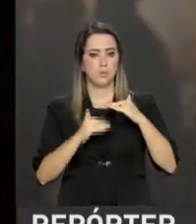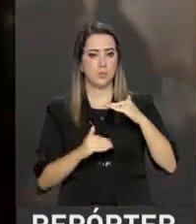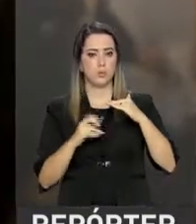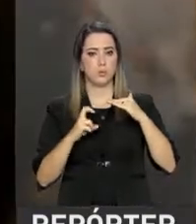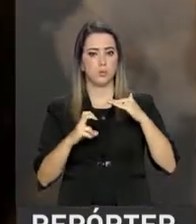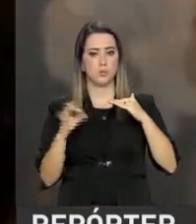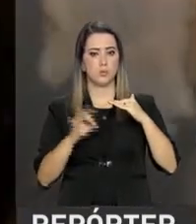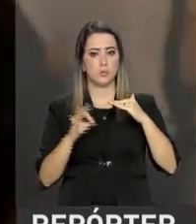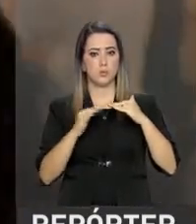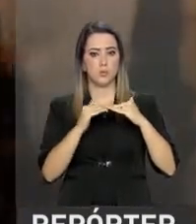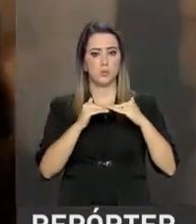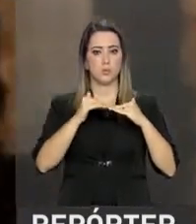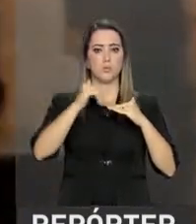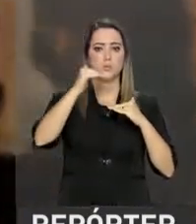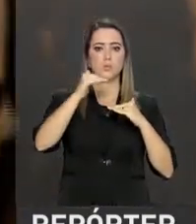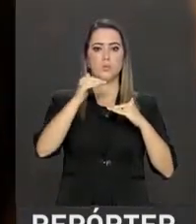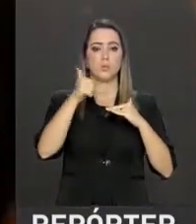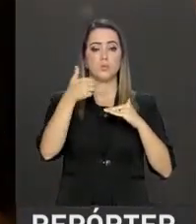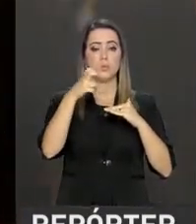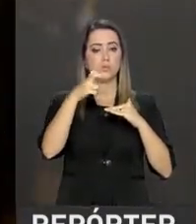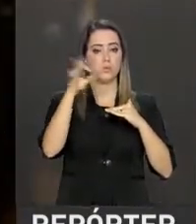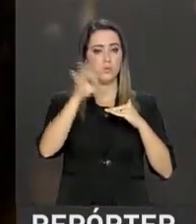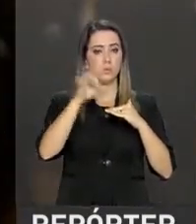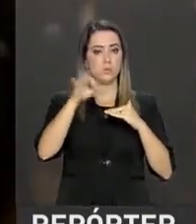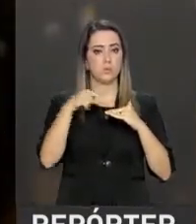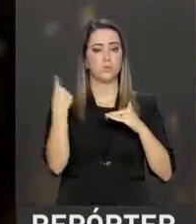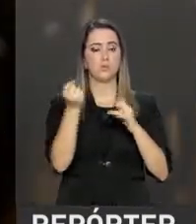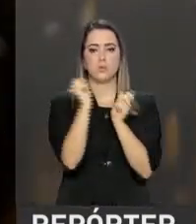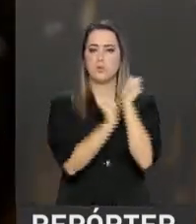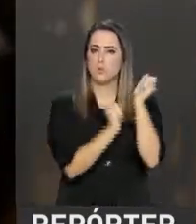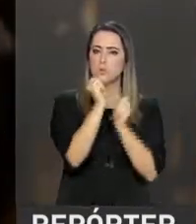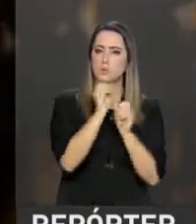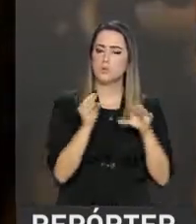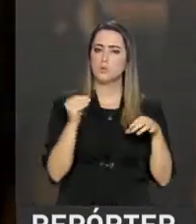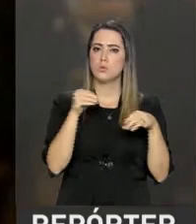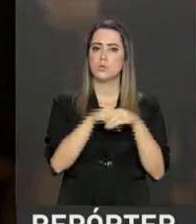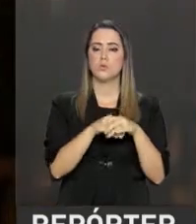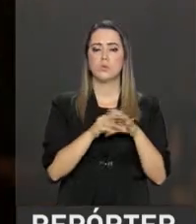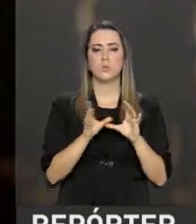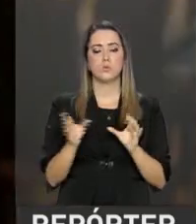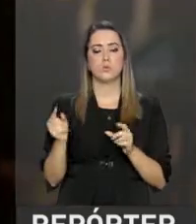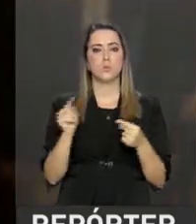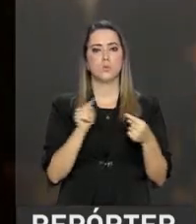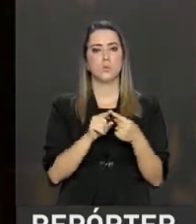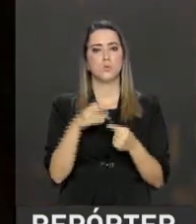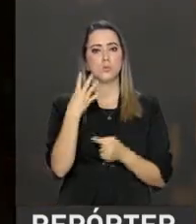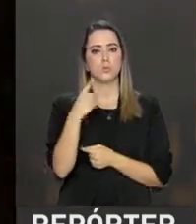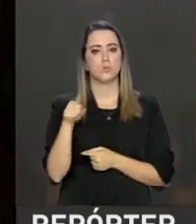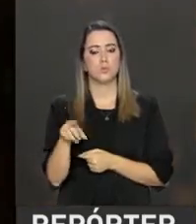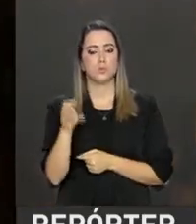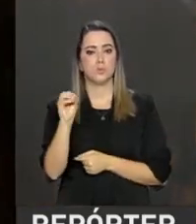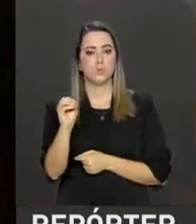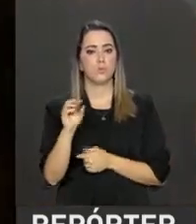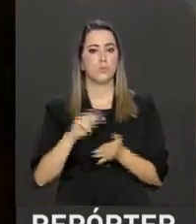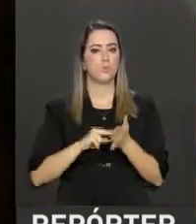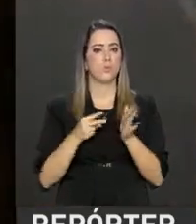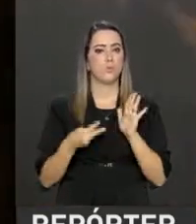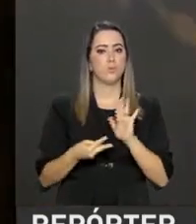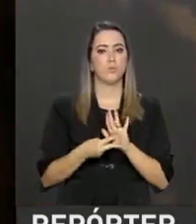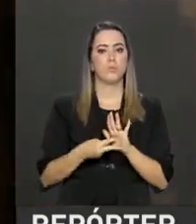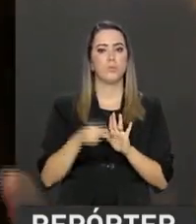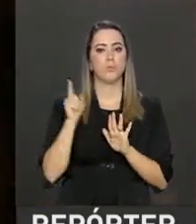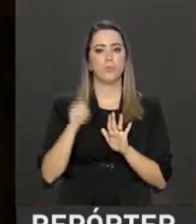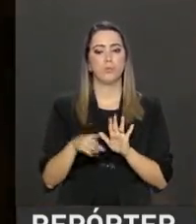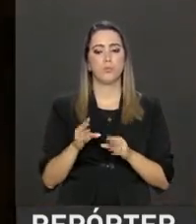para em torno de 15% das nossas indústrias dentro do conceito de indústria 4.0 e o que é isso é